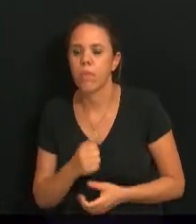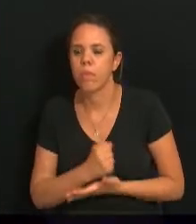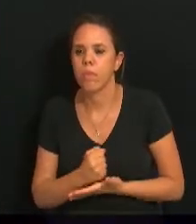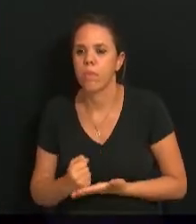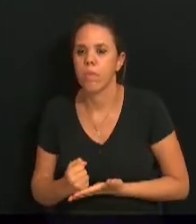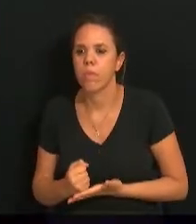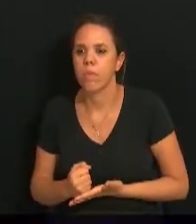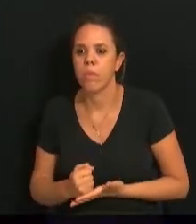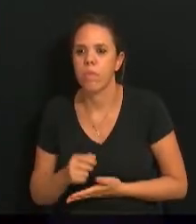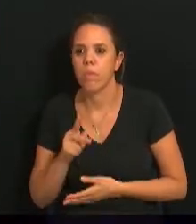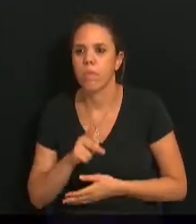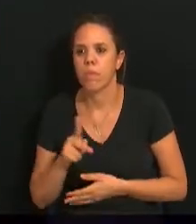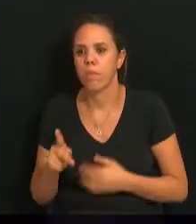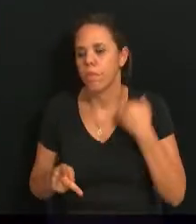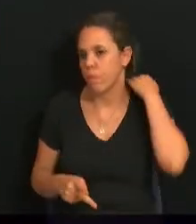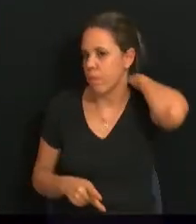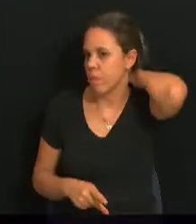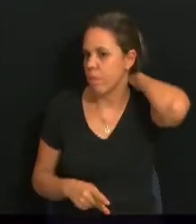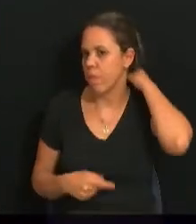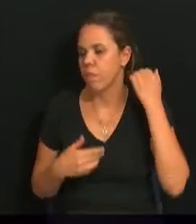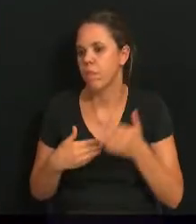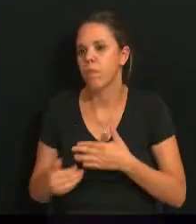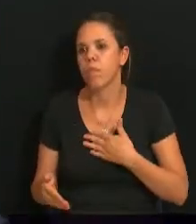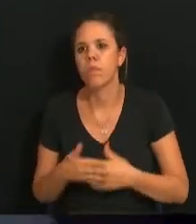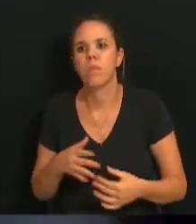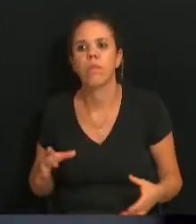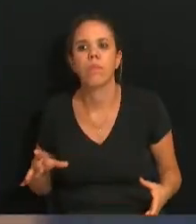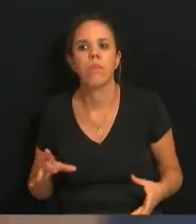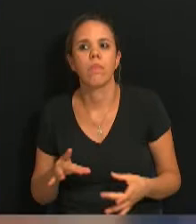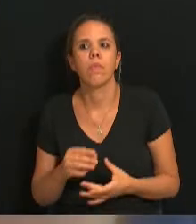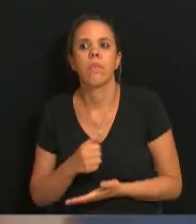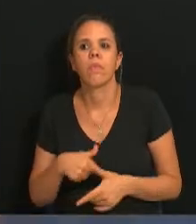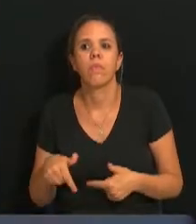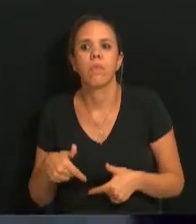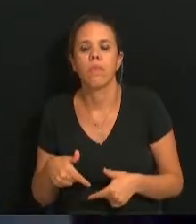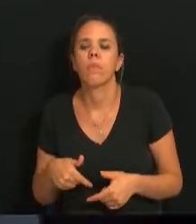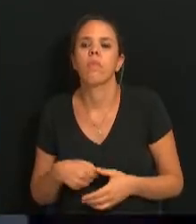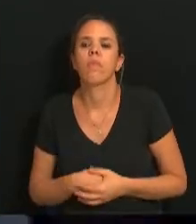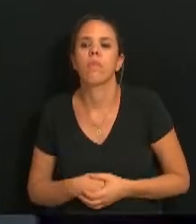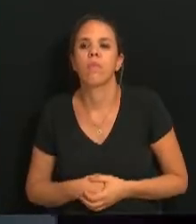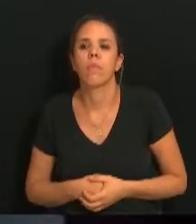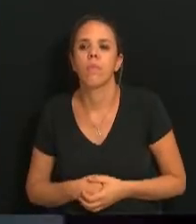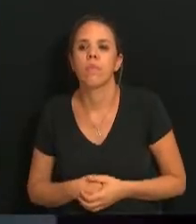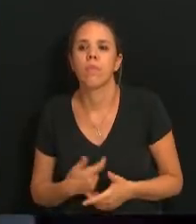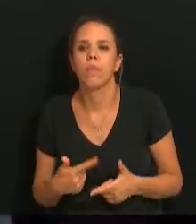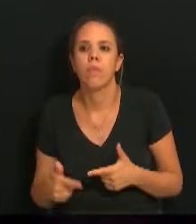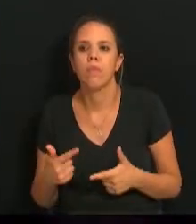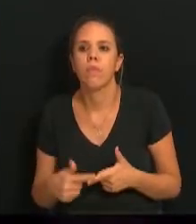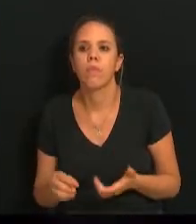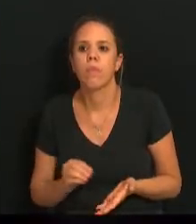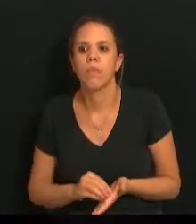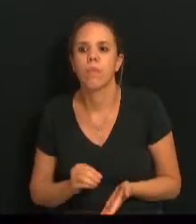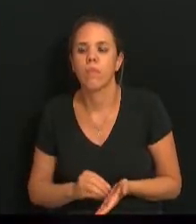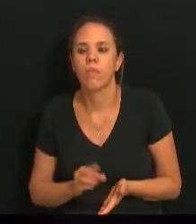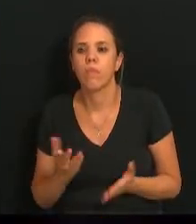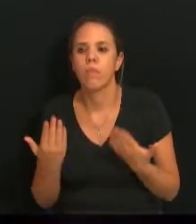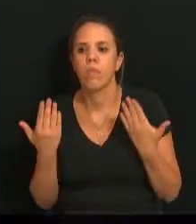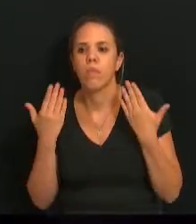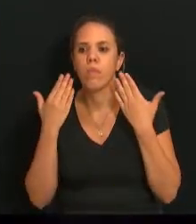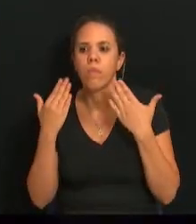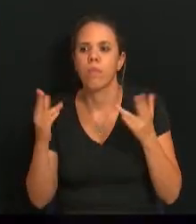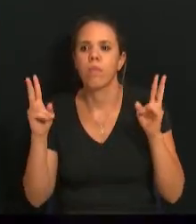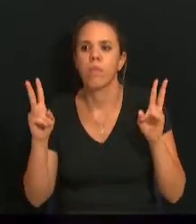pontual de professores sem qualquer vínculo empregatício, com trabalho intensificado e precarizado. Ele já está posto como uma